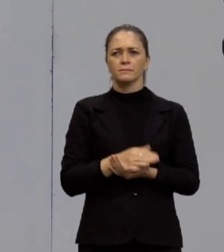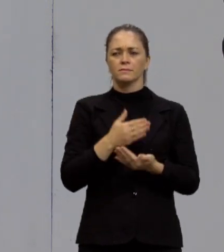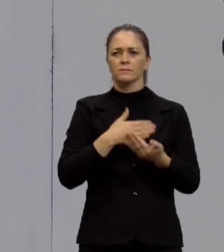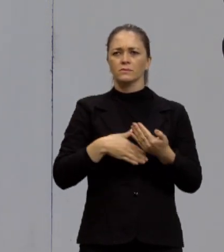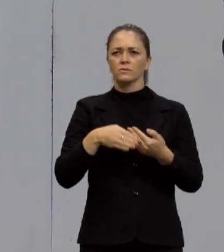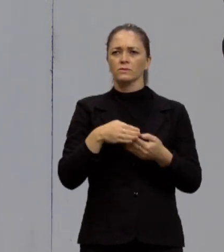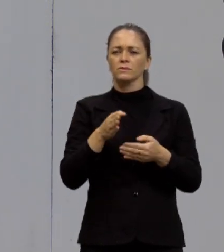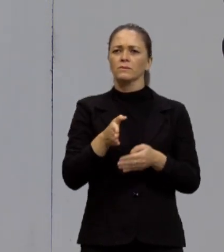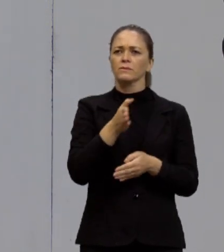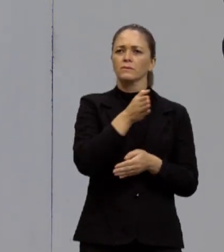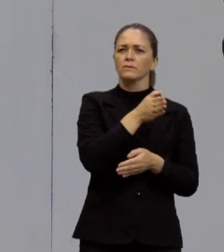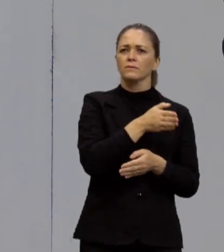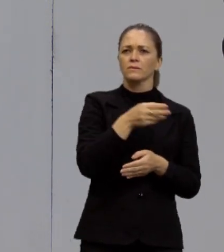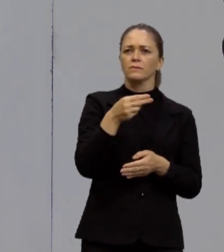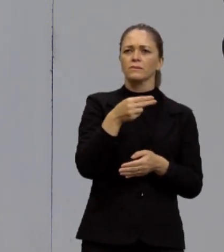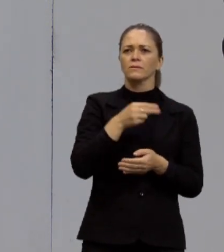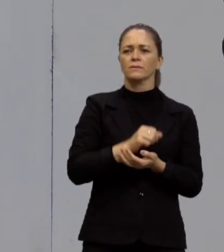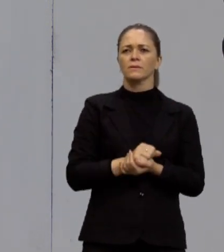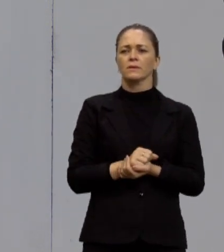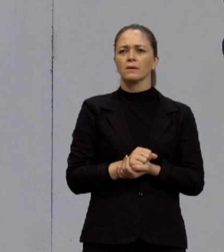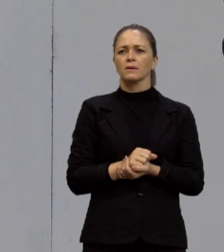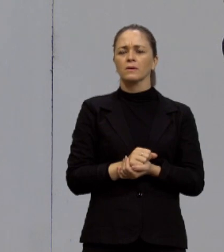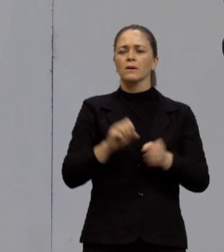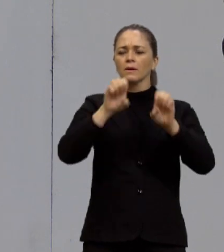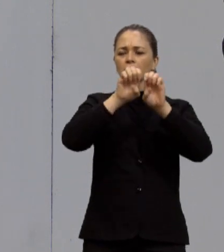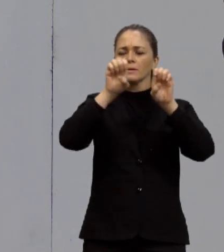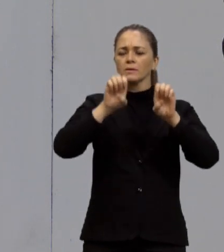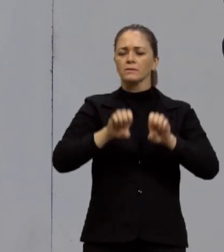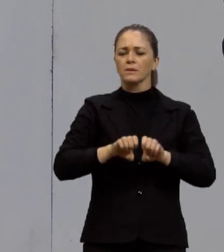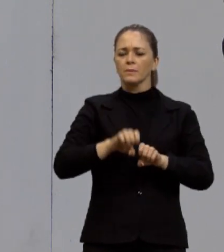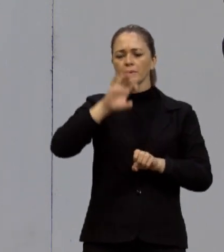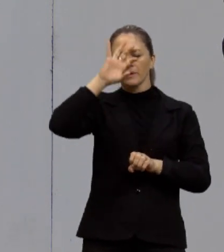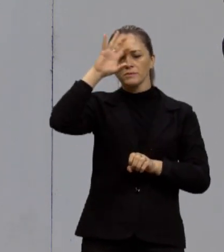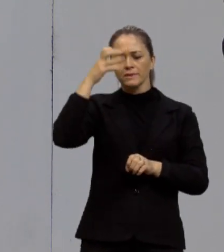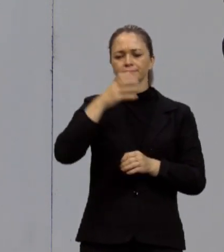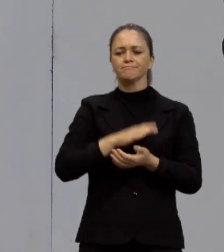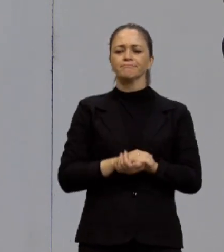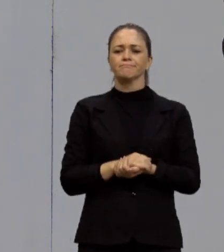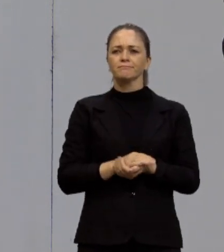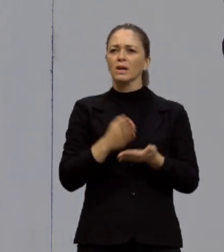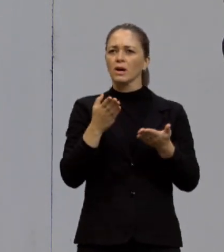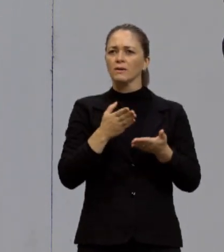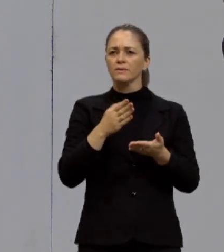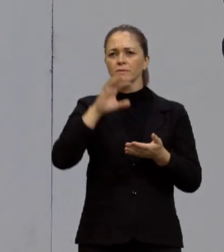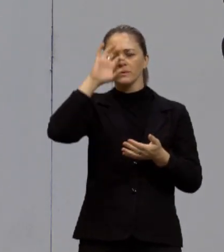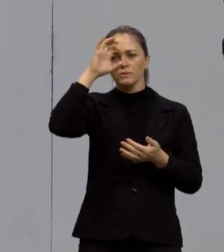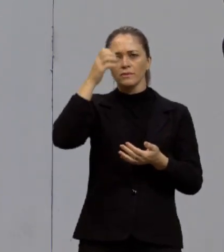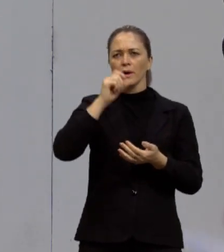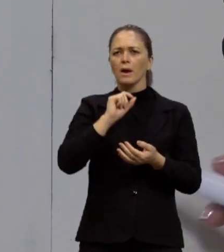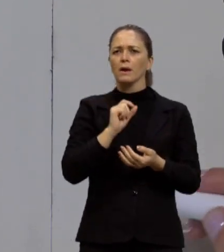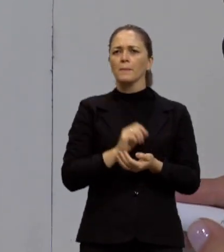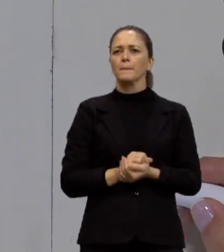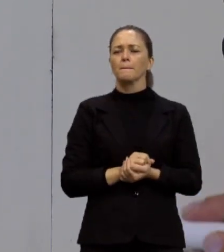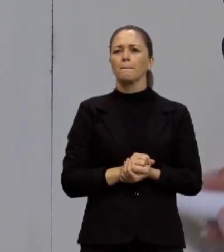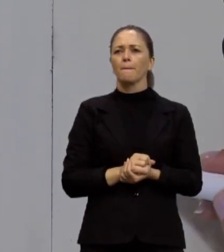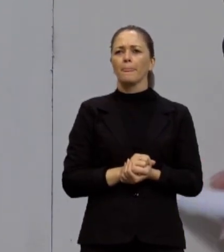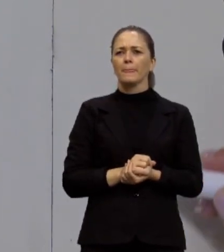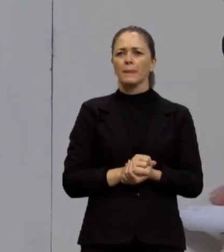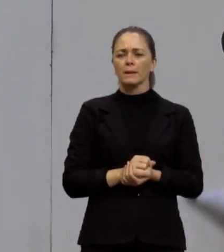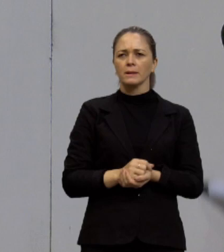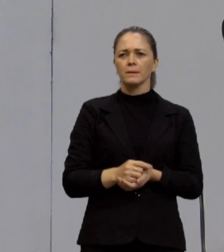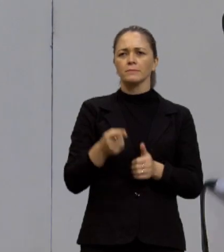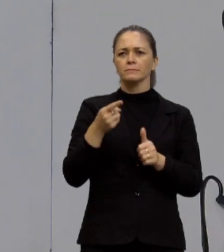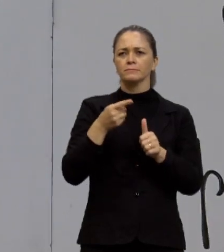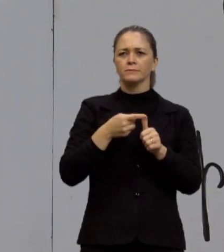para lá. Agora eu tenho a equação para nós resolvermos. Então, vamos resolvê-la. Como que eu resolvo a equação? Lembram do